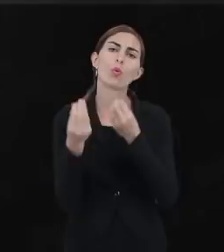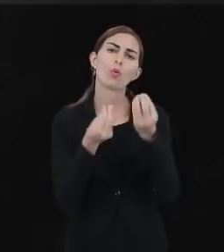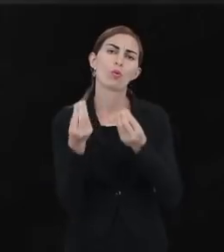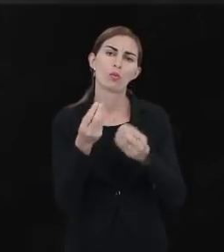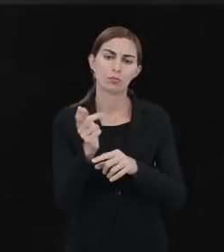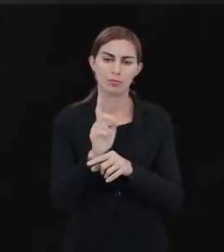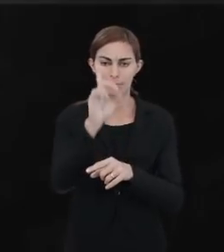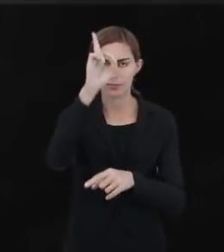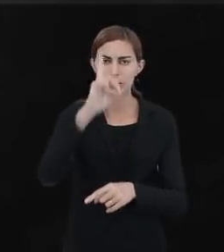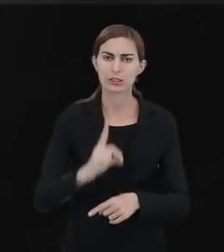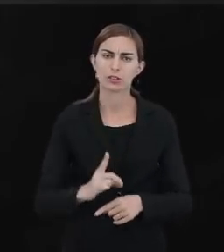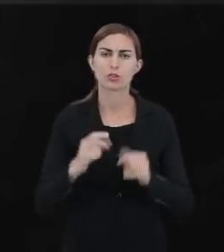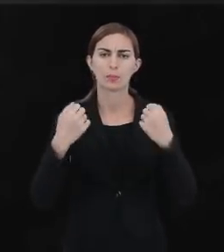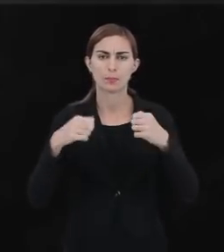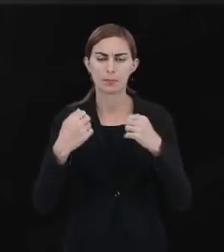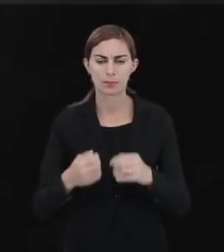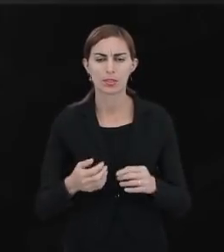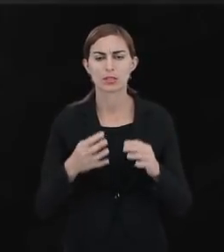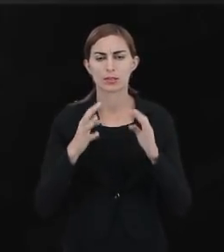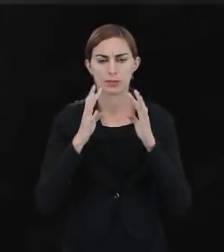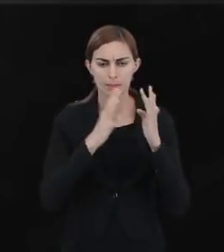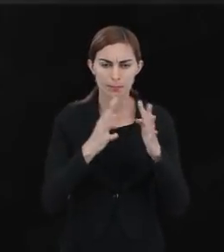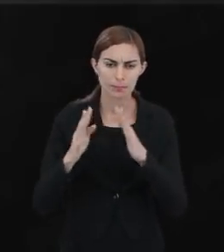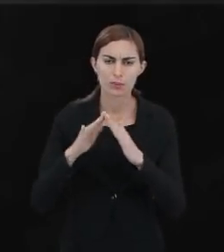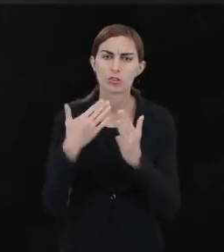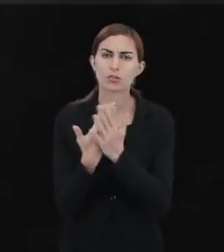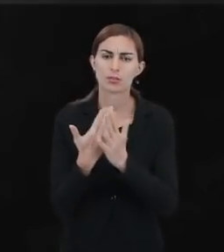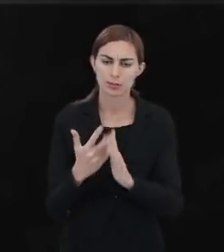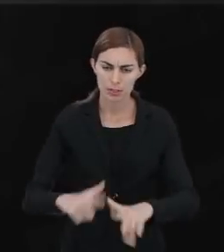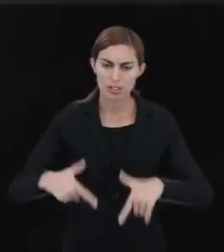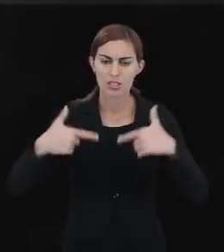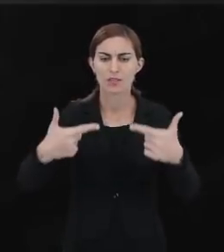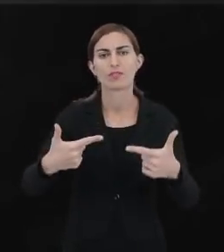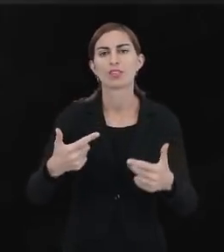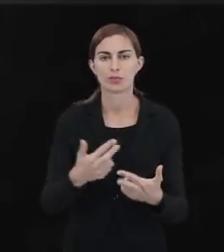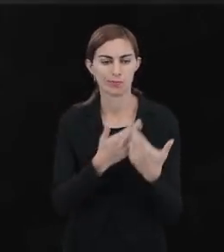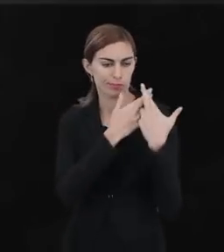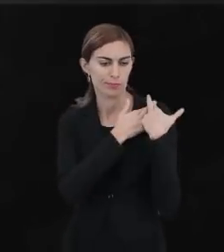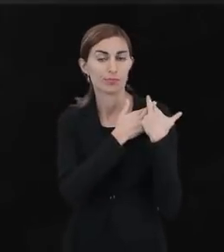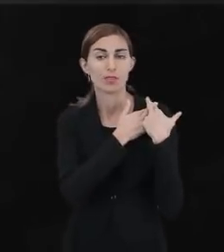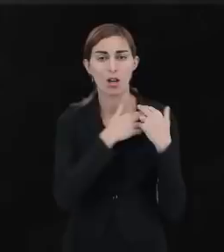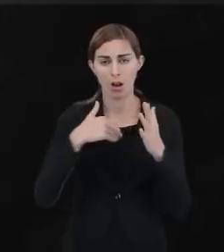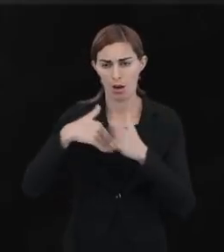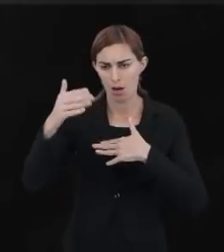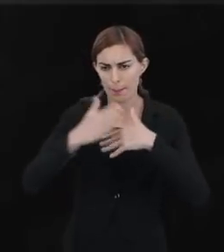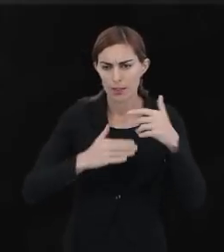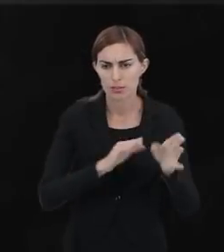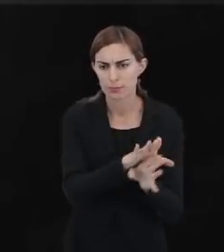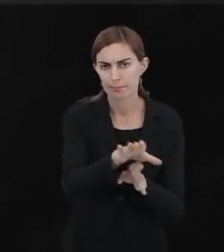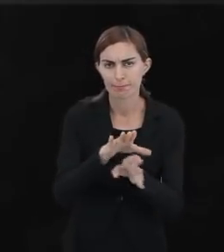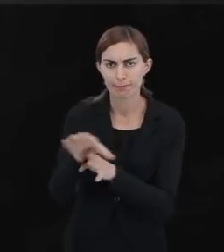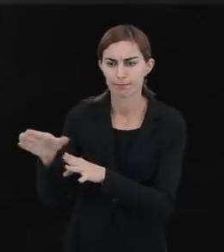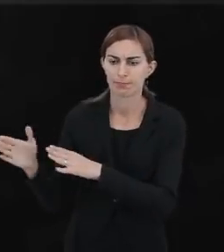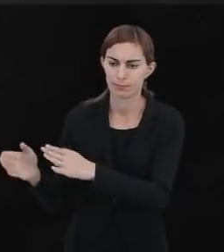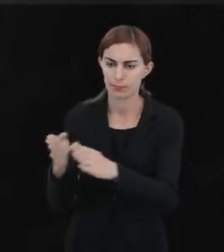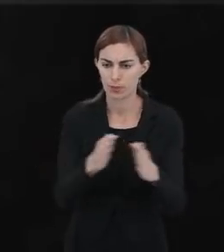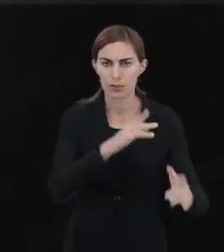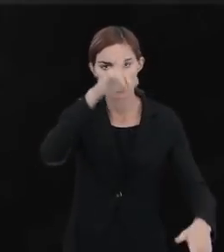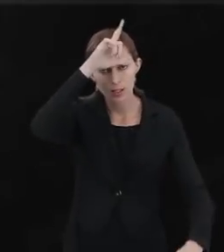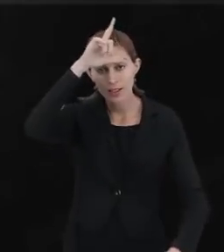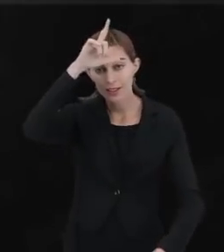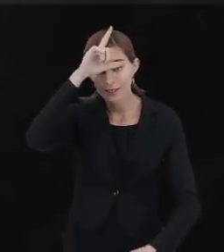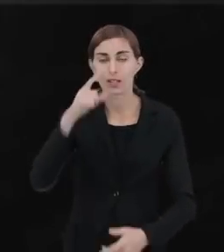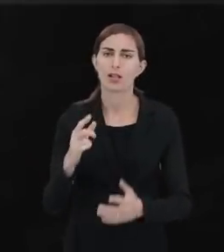que devem buscar para as escolas e quais os desafios dessa função capacidade de orientar e organizar e liderar